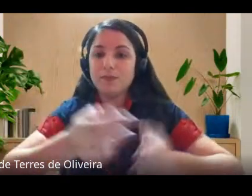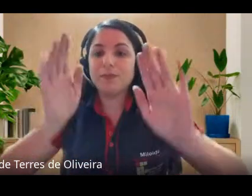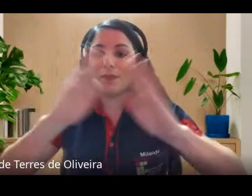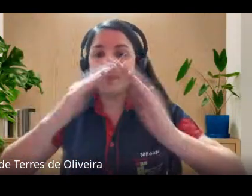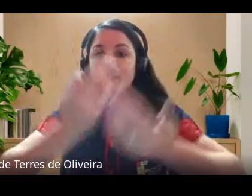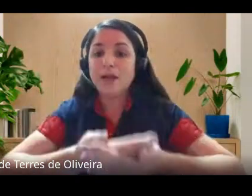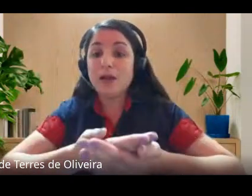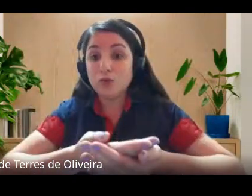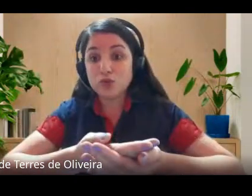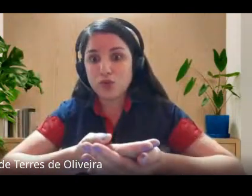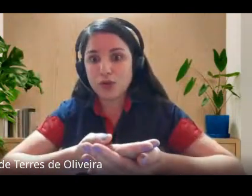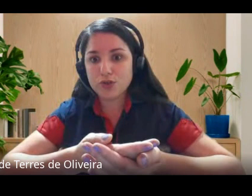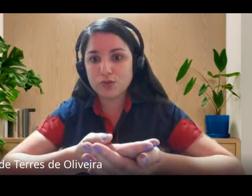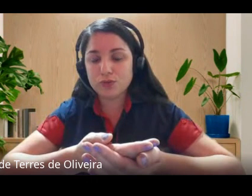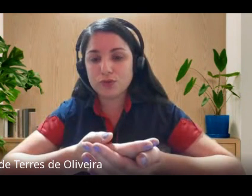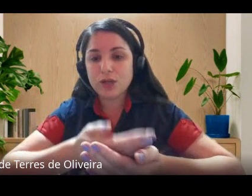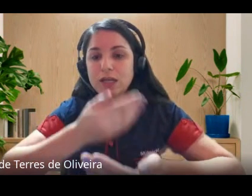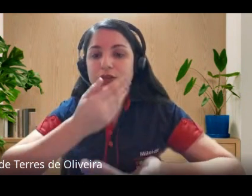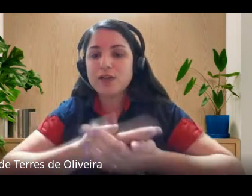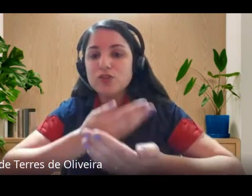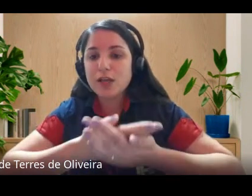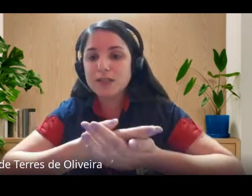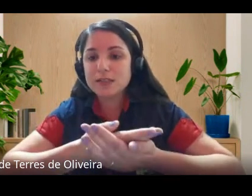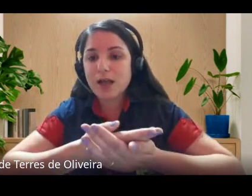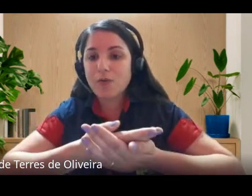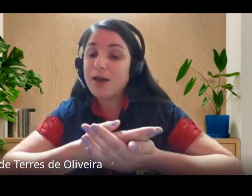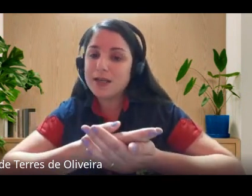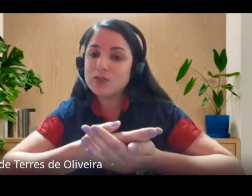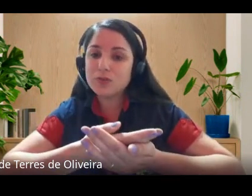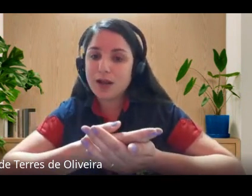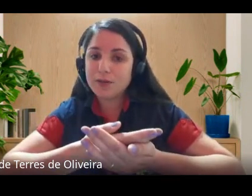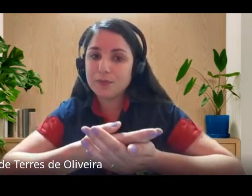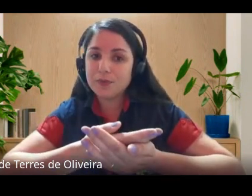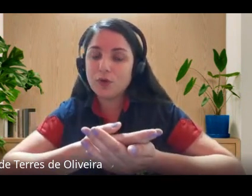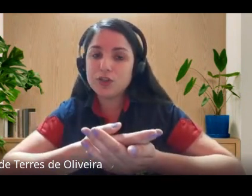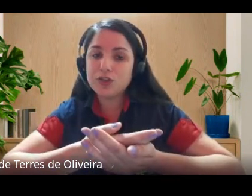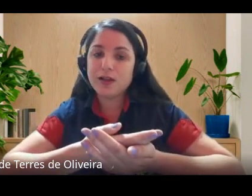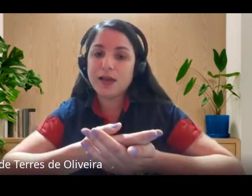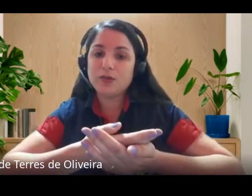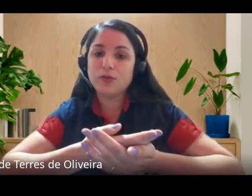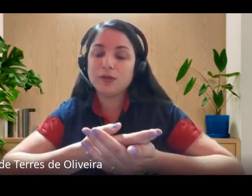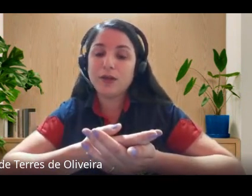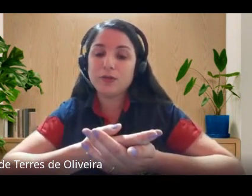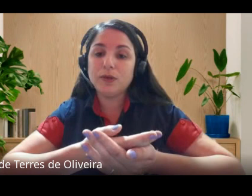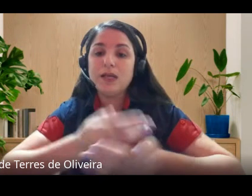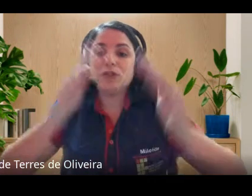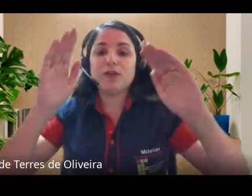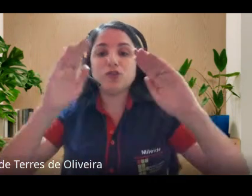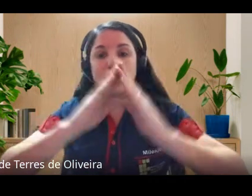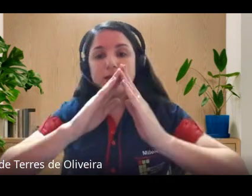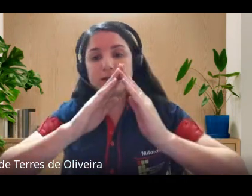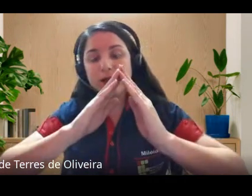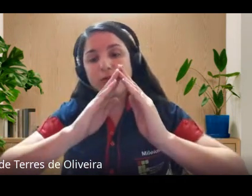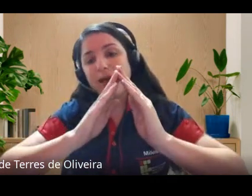escola. Os dois juntos. Se eu faço só esse sinal, é estudar. Então, quando a gente fala a regra do contato, se eu